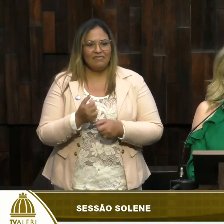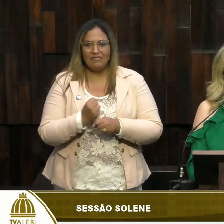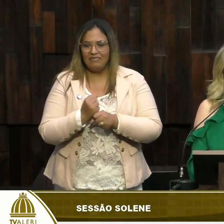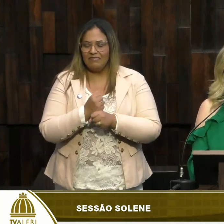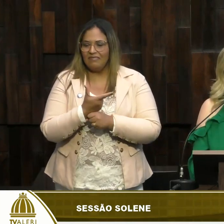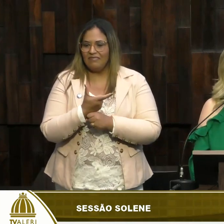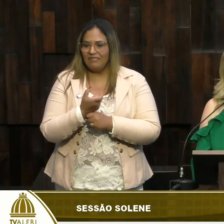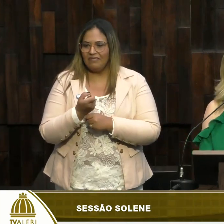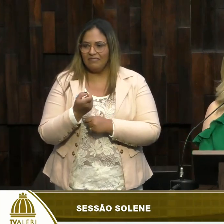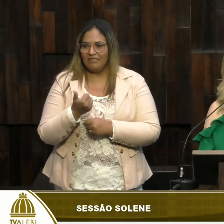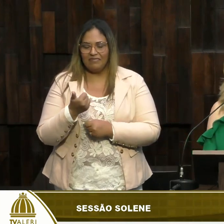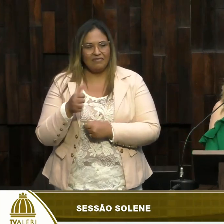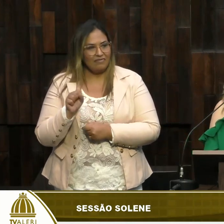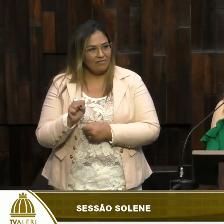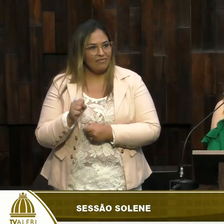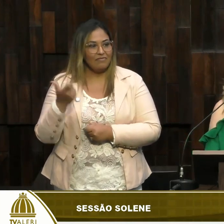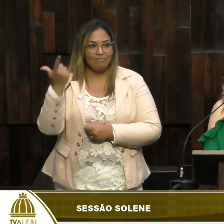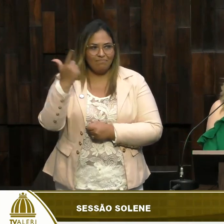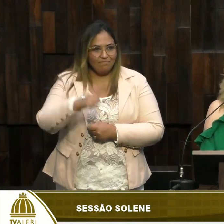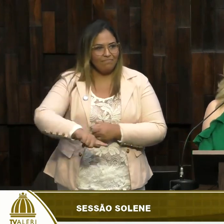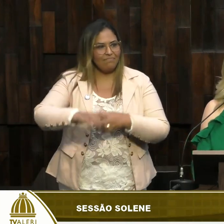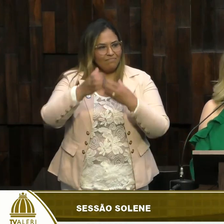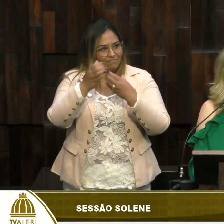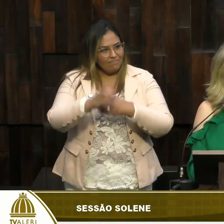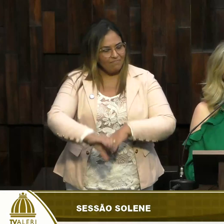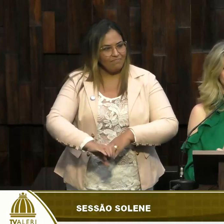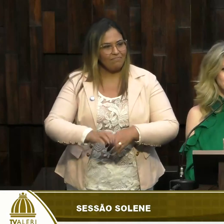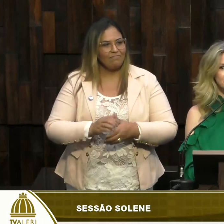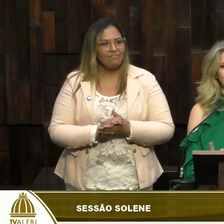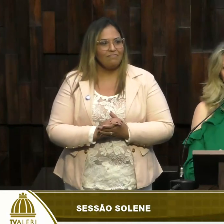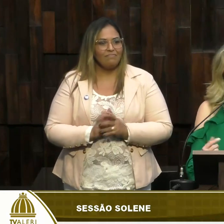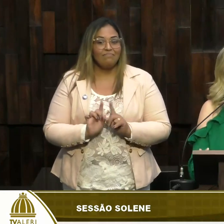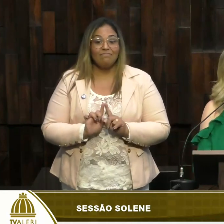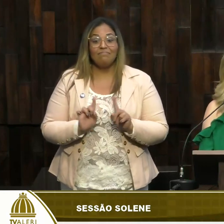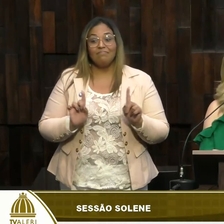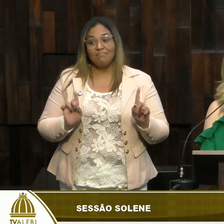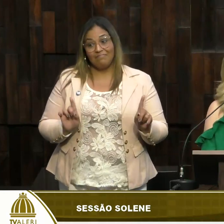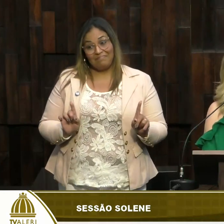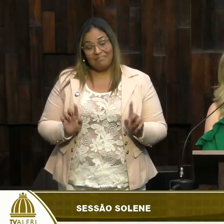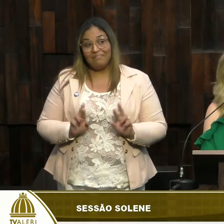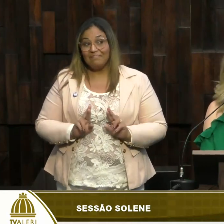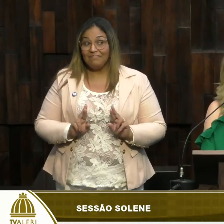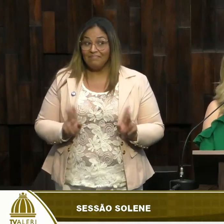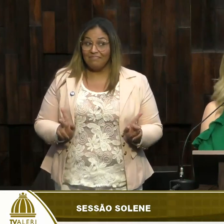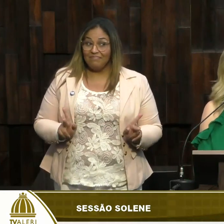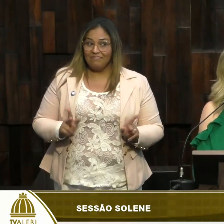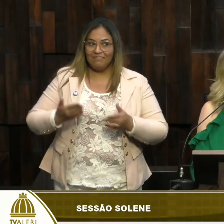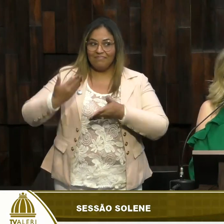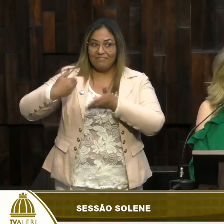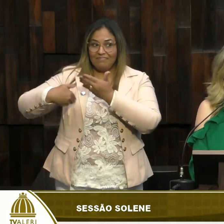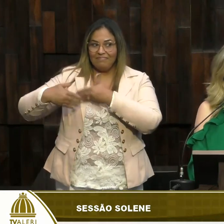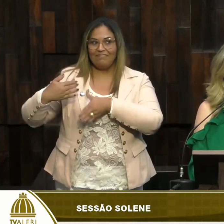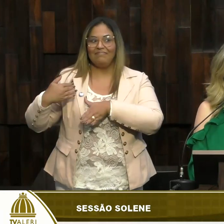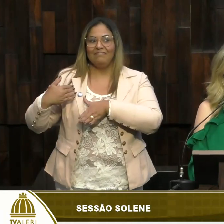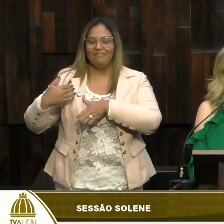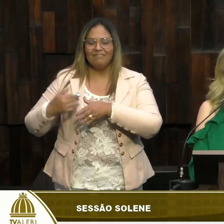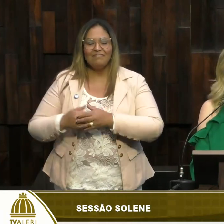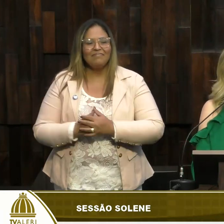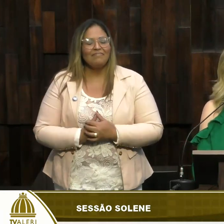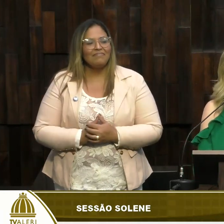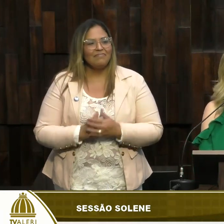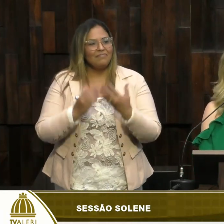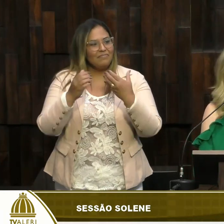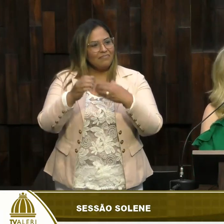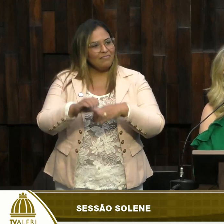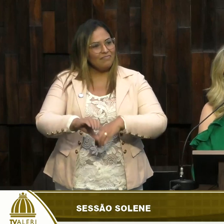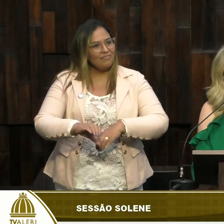2018, eu prestei novamente um concurso público, mas diferente daquele anterior. Foi um